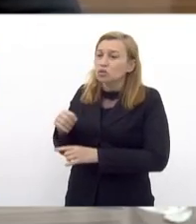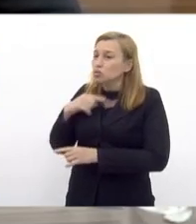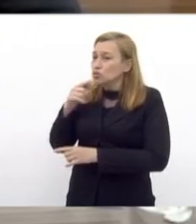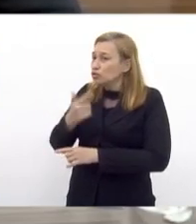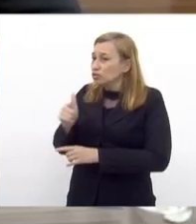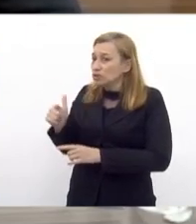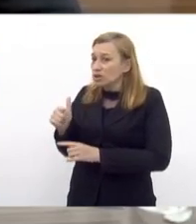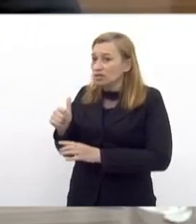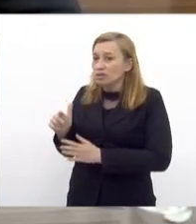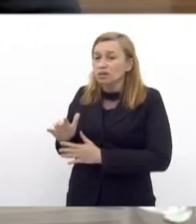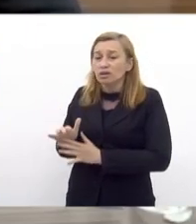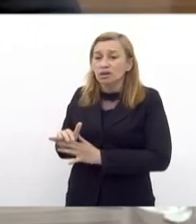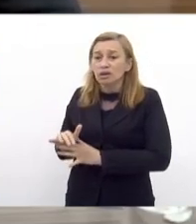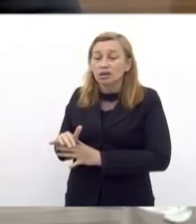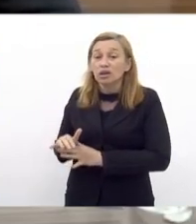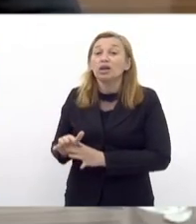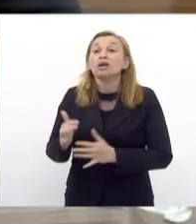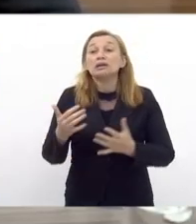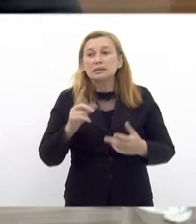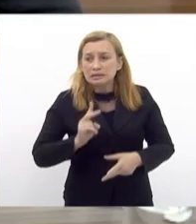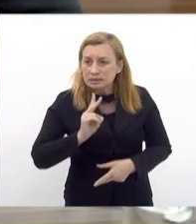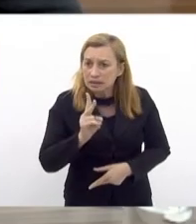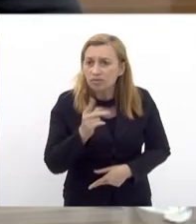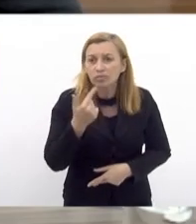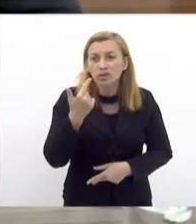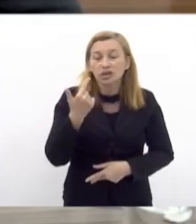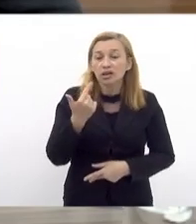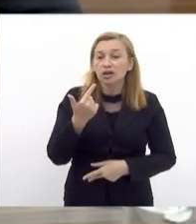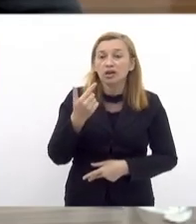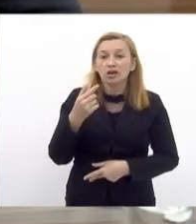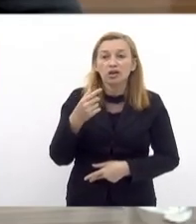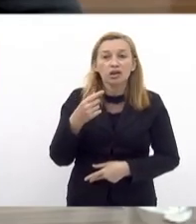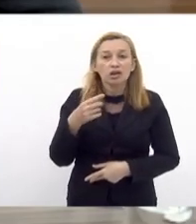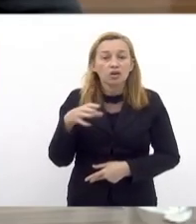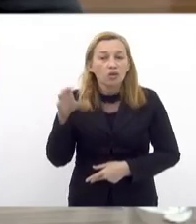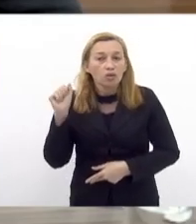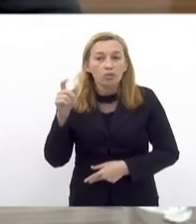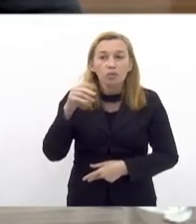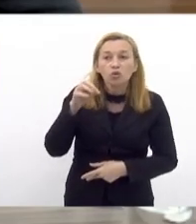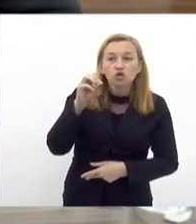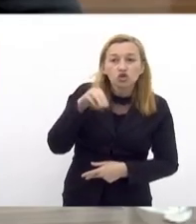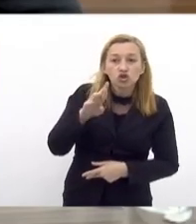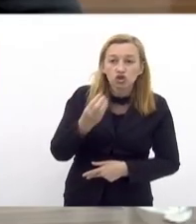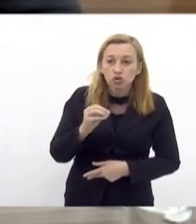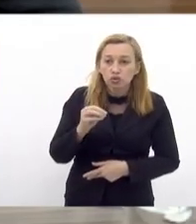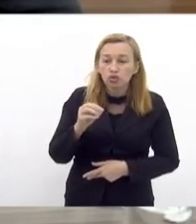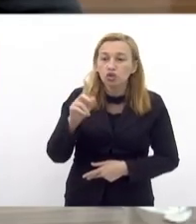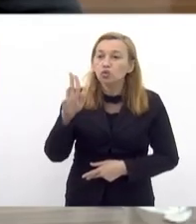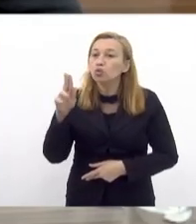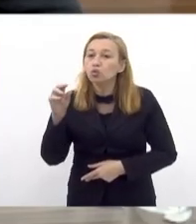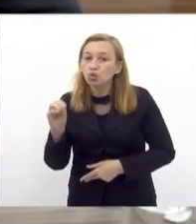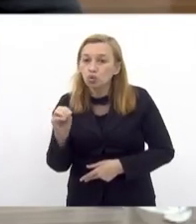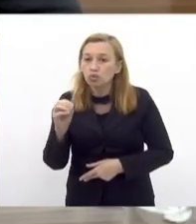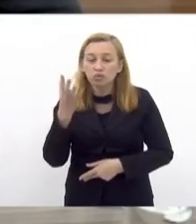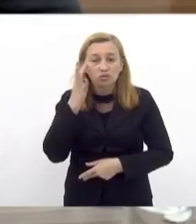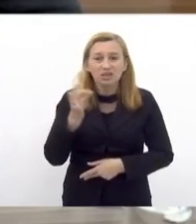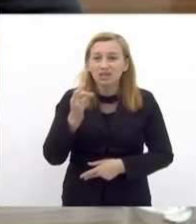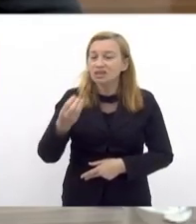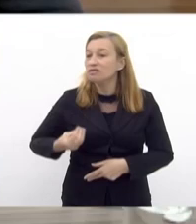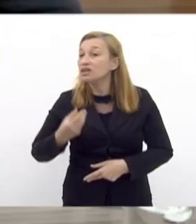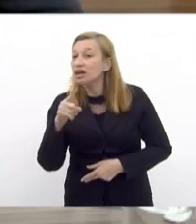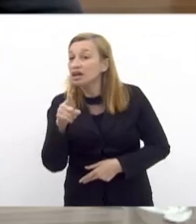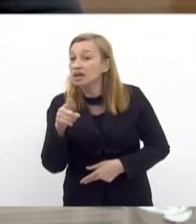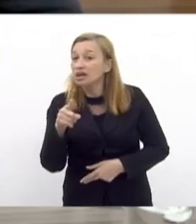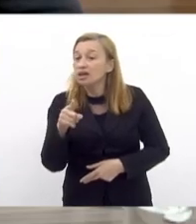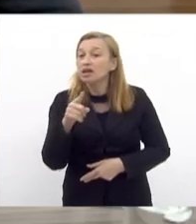dúvida que... E a gente sempre ouve Portinho e o Hugo, não sei se o Hugo está nos ouvindo ainda, e o Otávio.